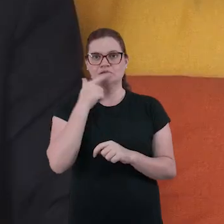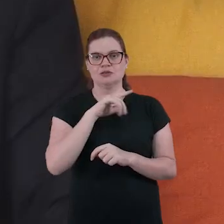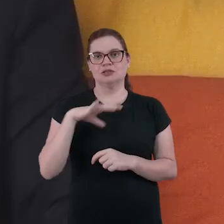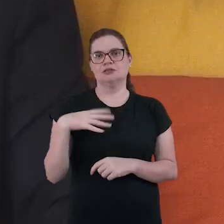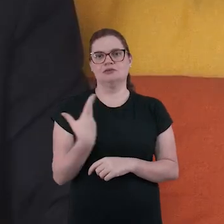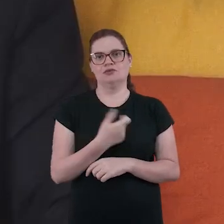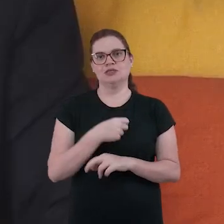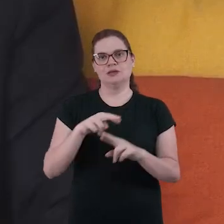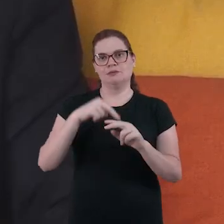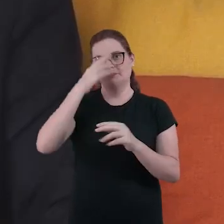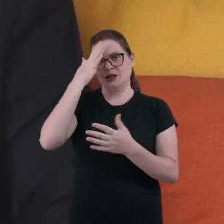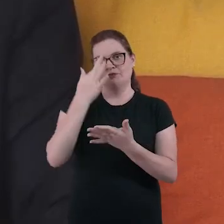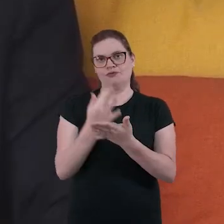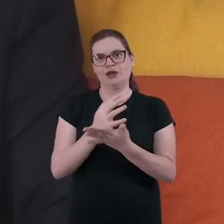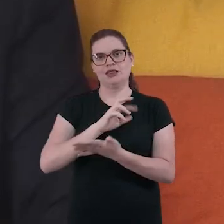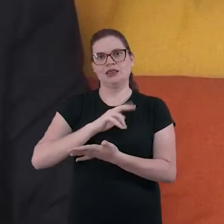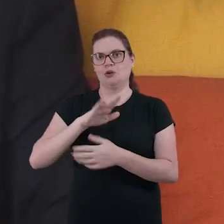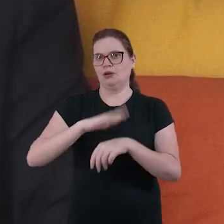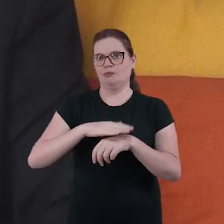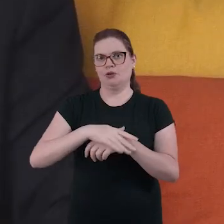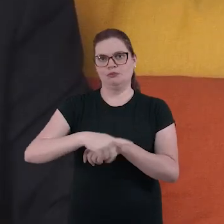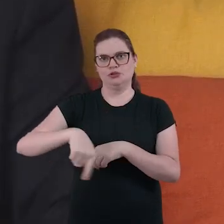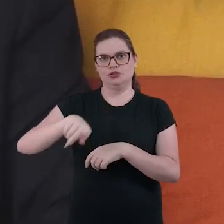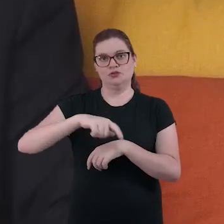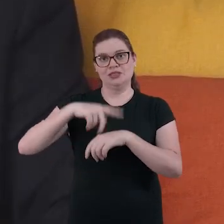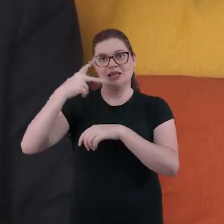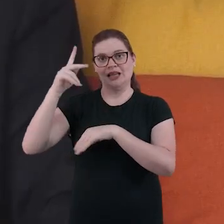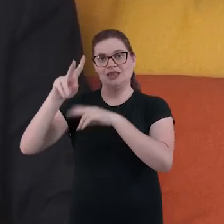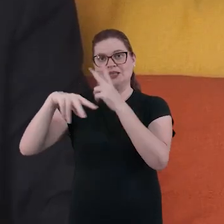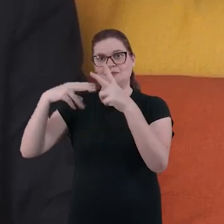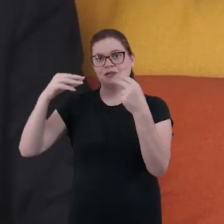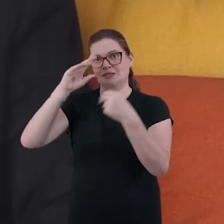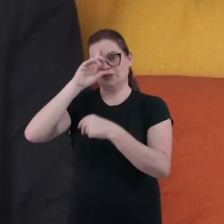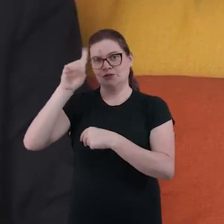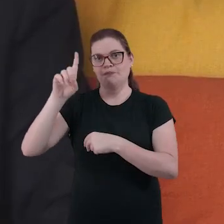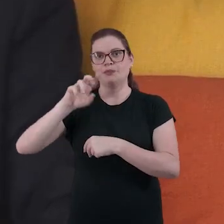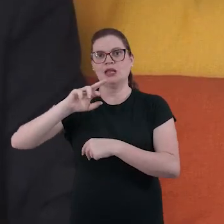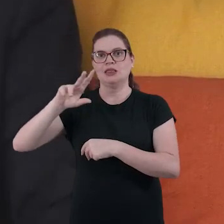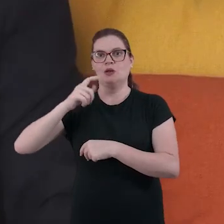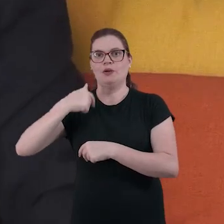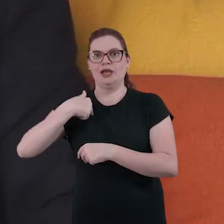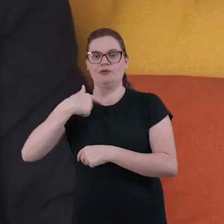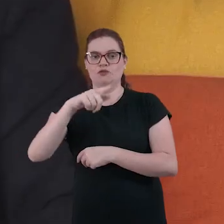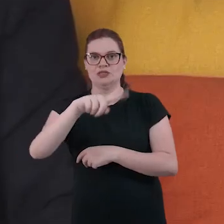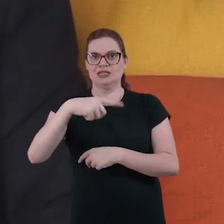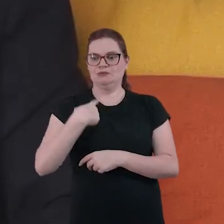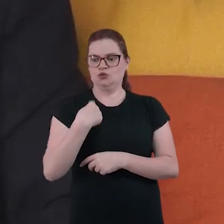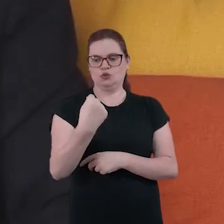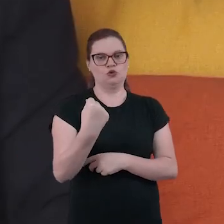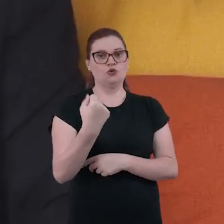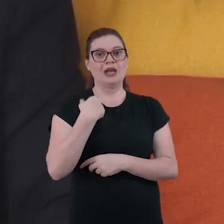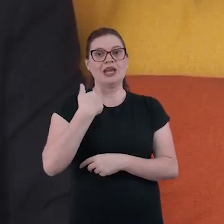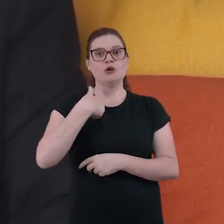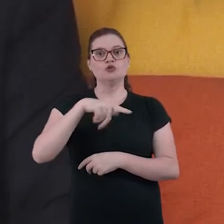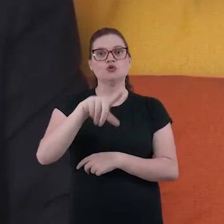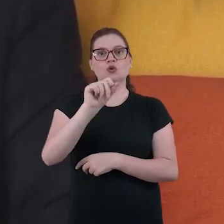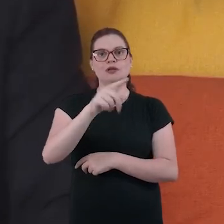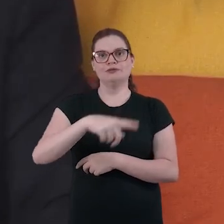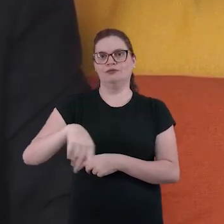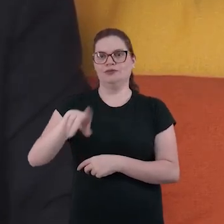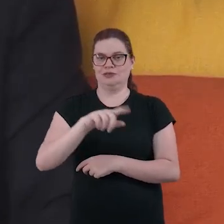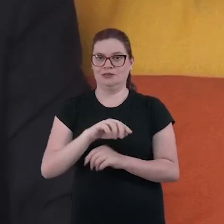E isto não vem de vós, é dom de Deus. Não me escolheste vós a mim, mas eu vos escolhi a vós. Não